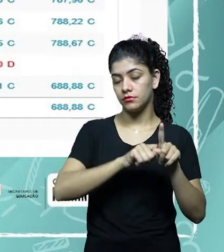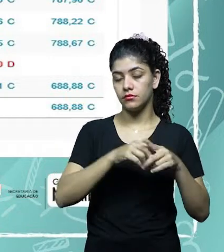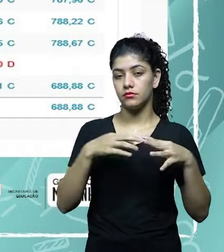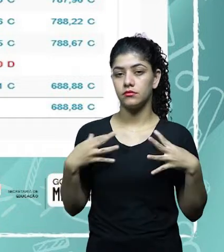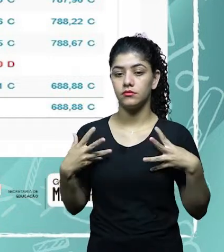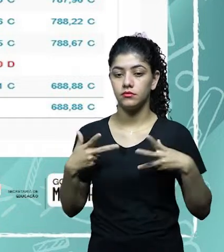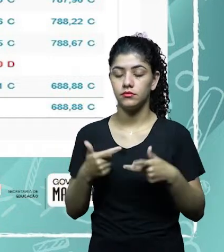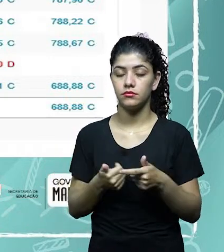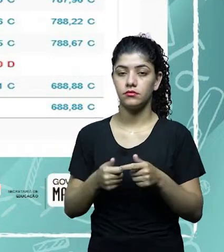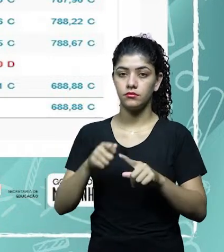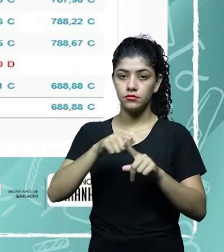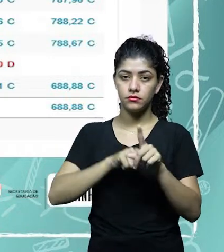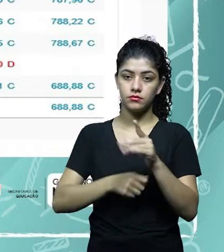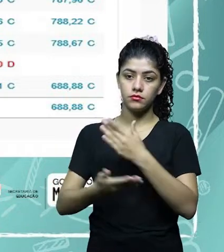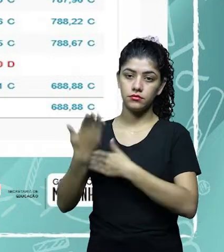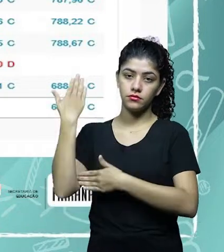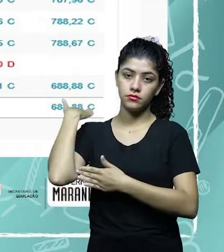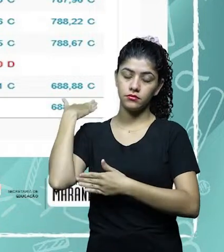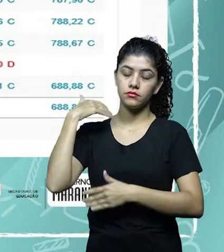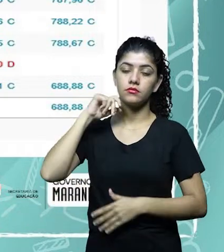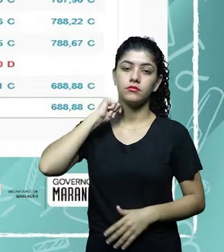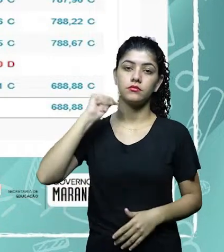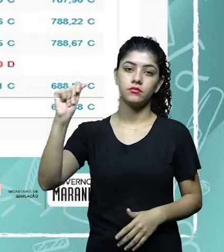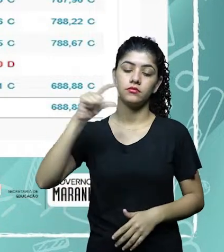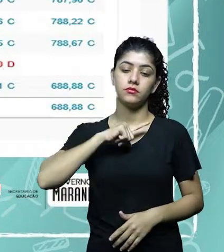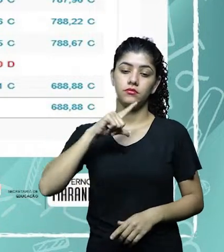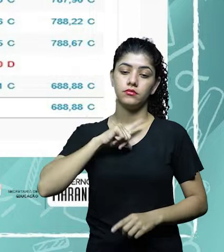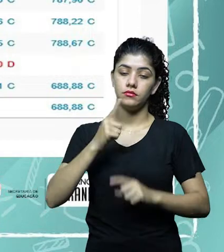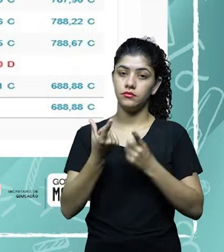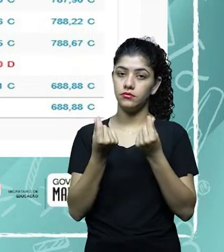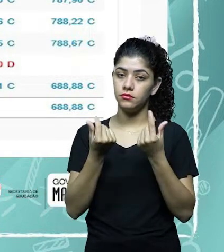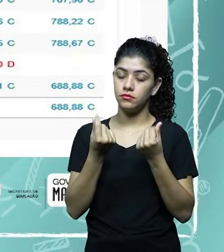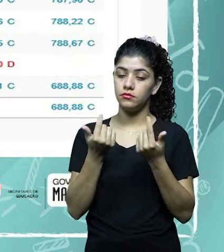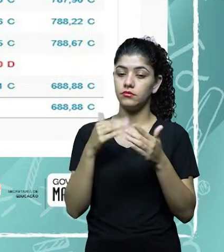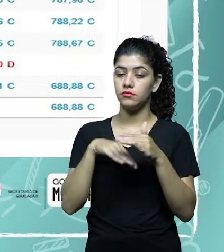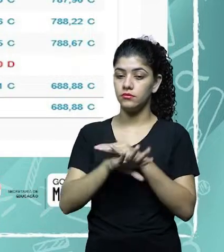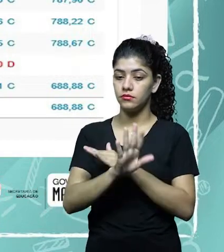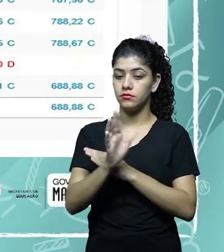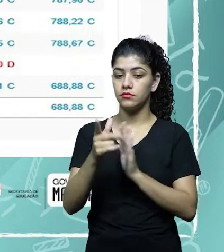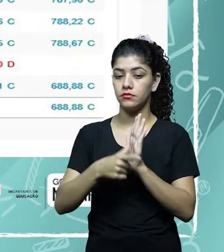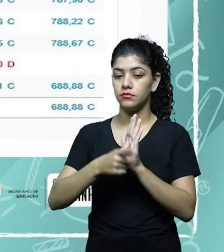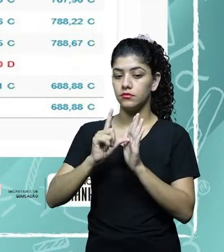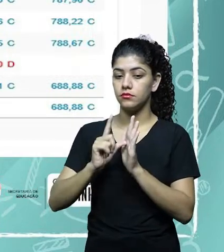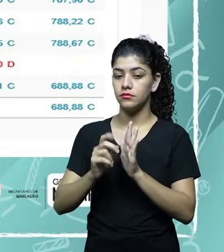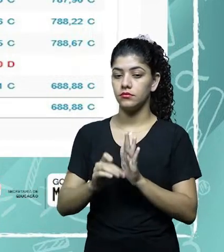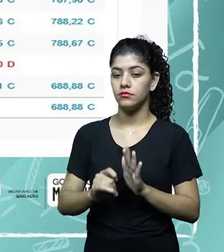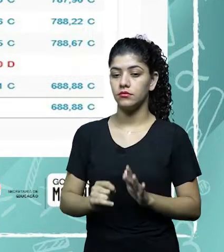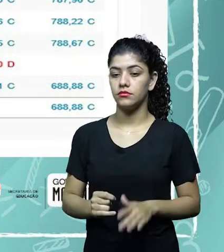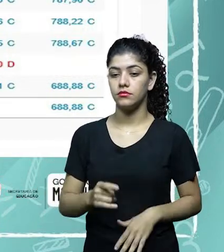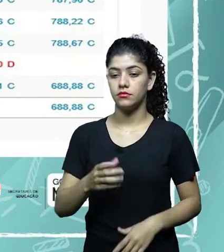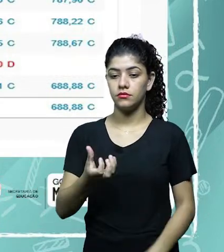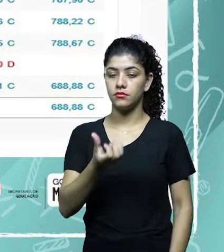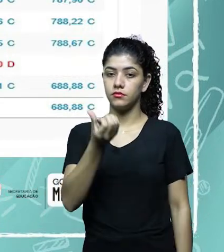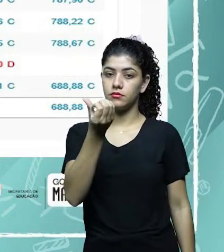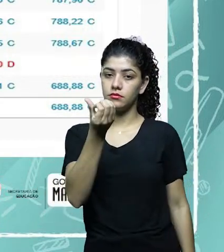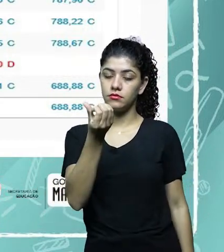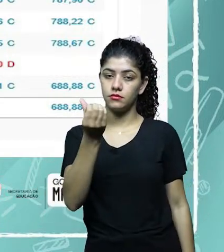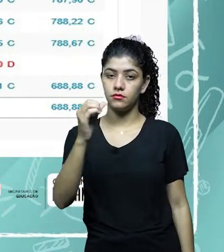mês, né? Então, no mês anterior, no caso do mês de abril, tinha um saldo, que era o quê? Saldo anterior. O saldo anterior ele